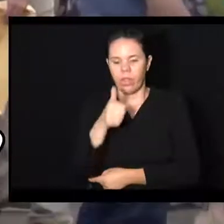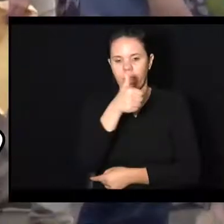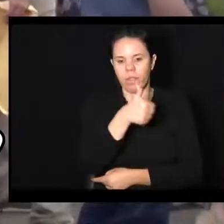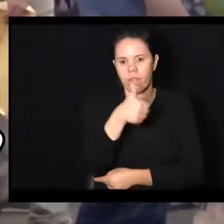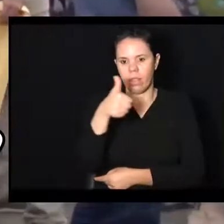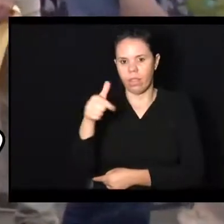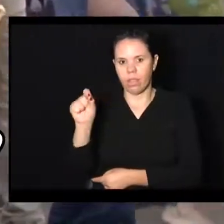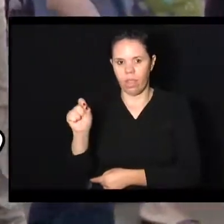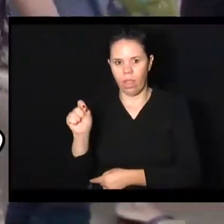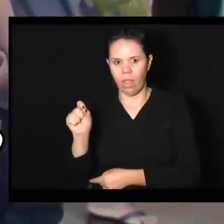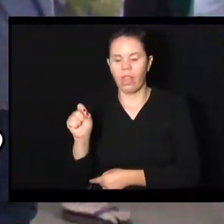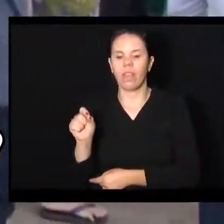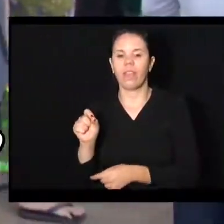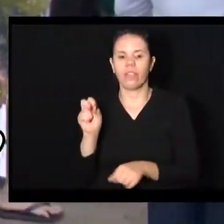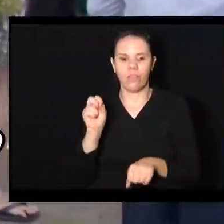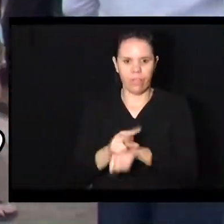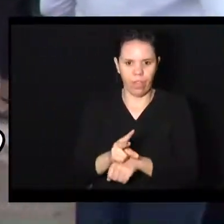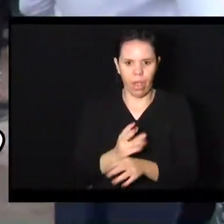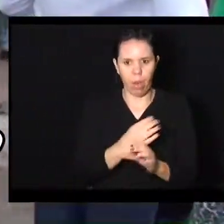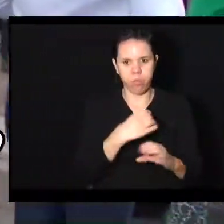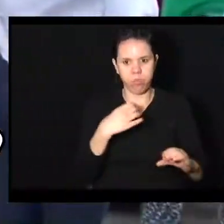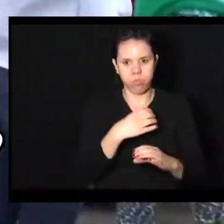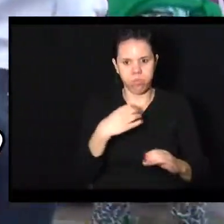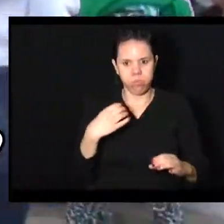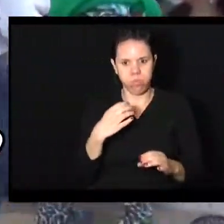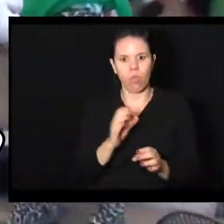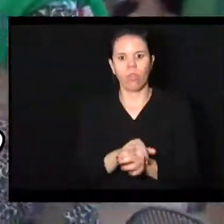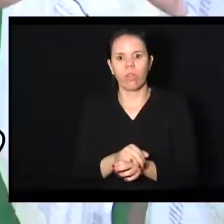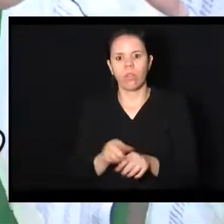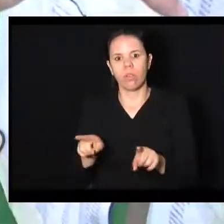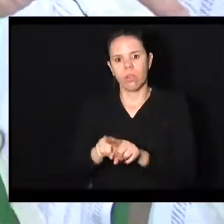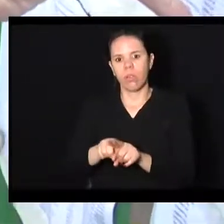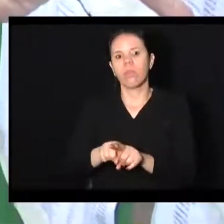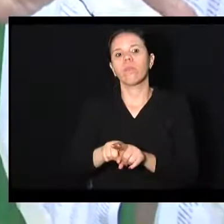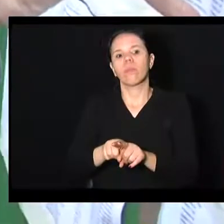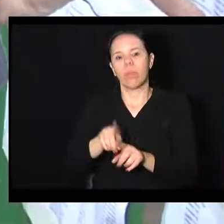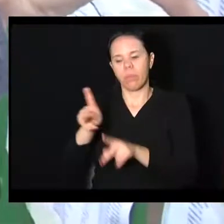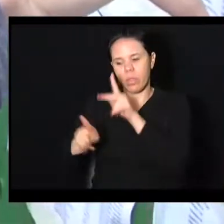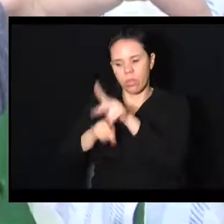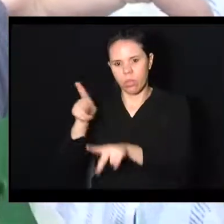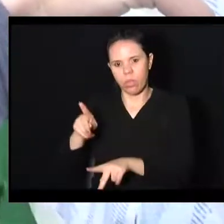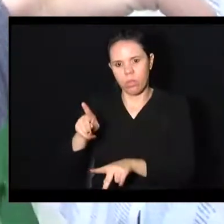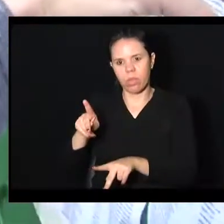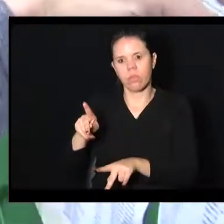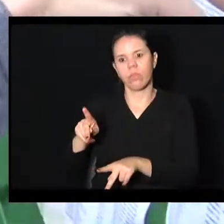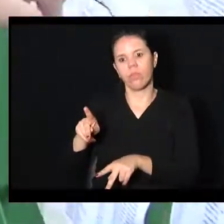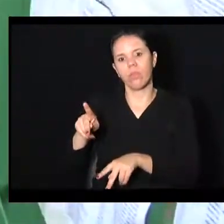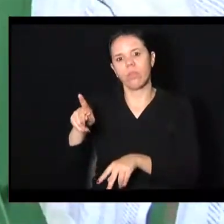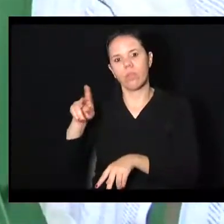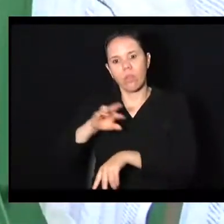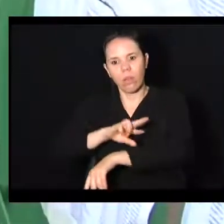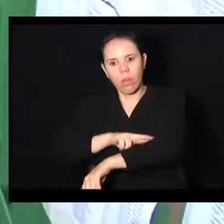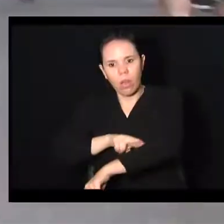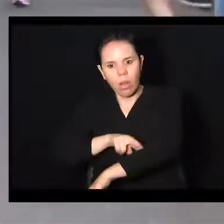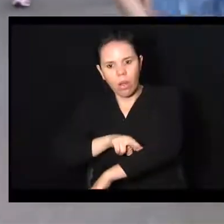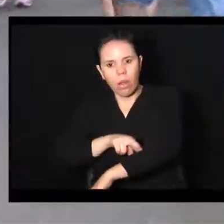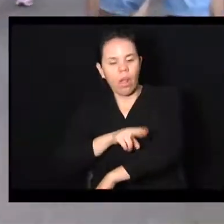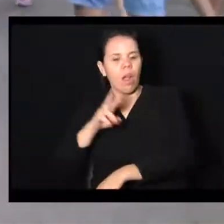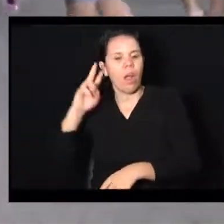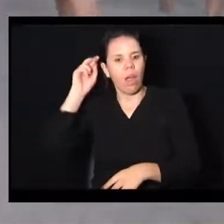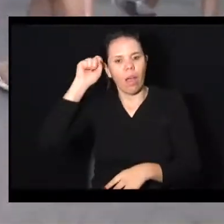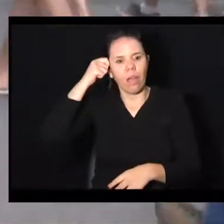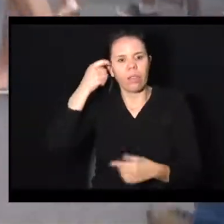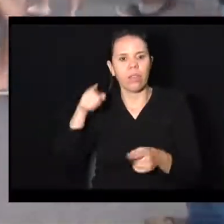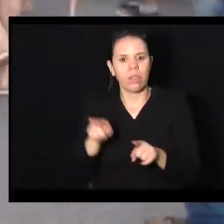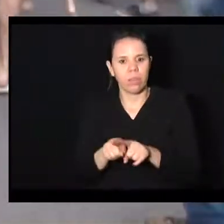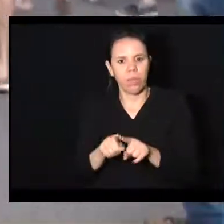engenharia. 22 delas são para as cotas reservadas para negros. No ano passado, foram mais de 11 mil